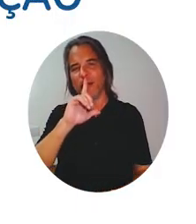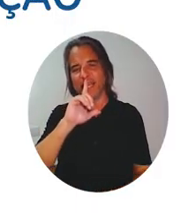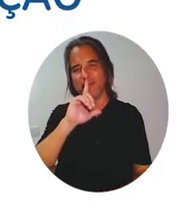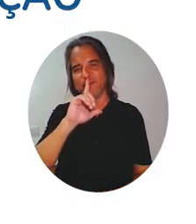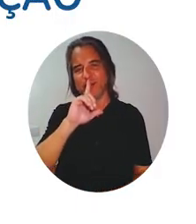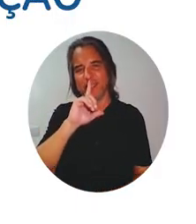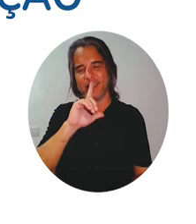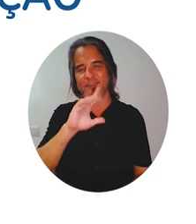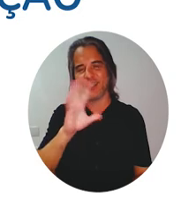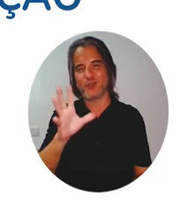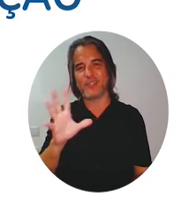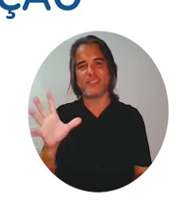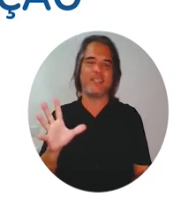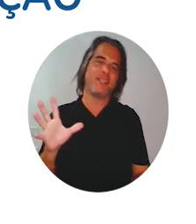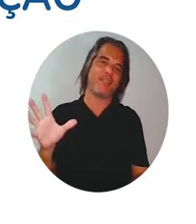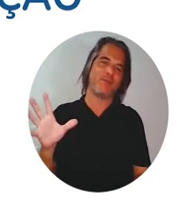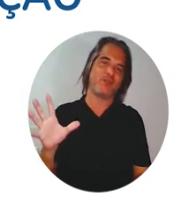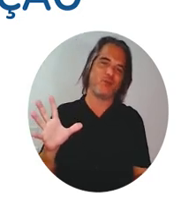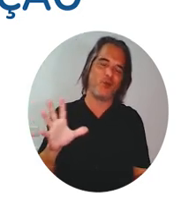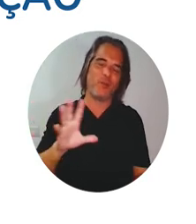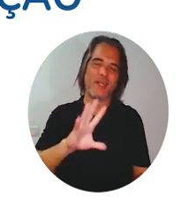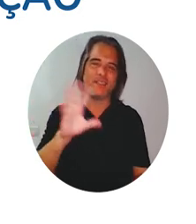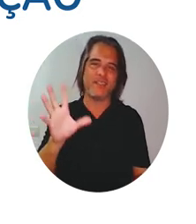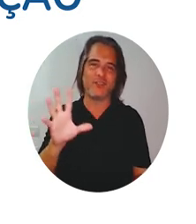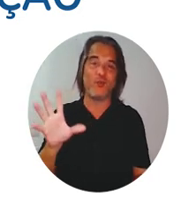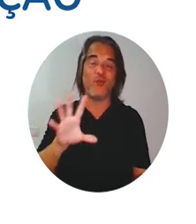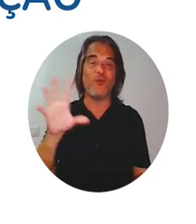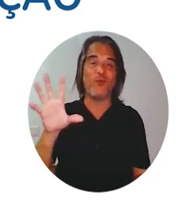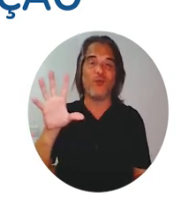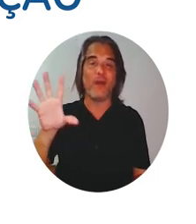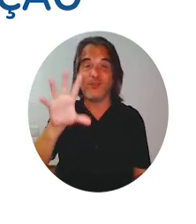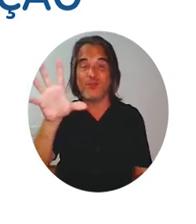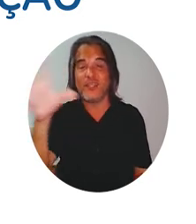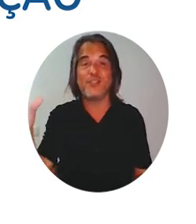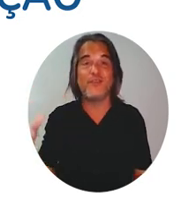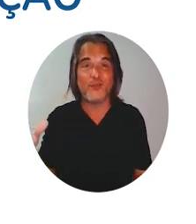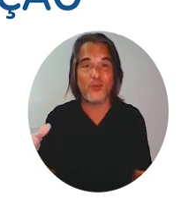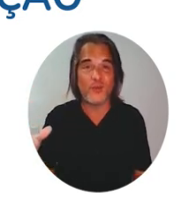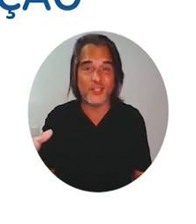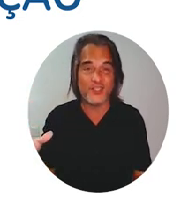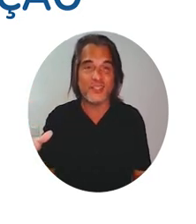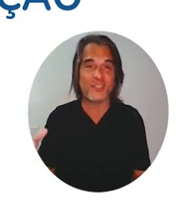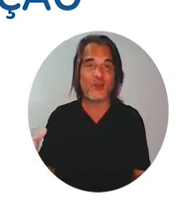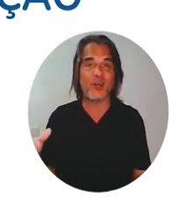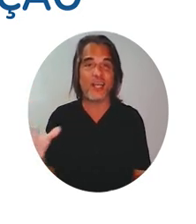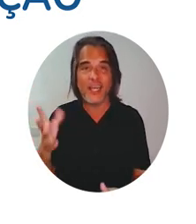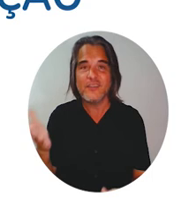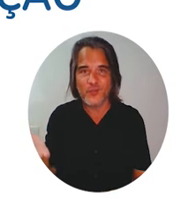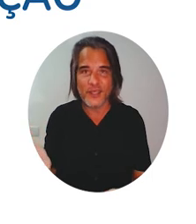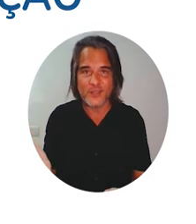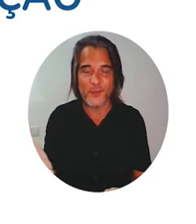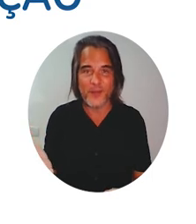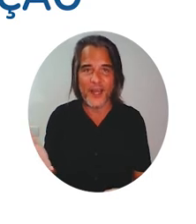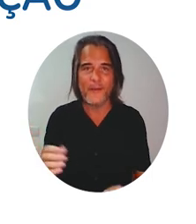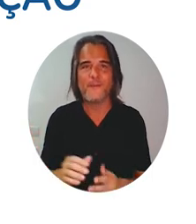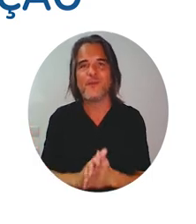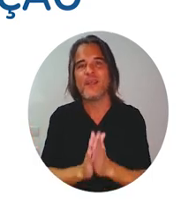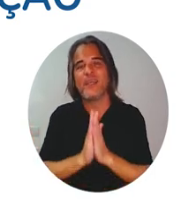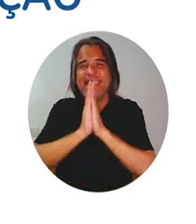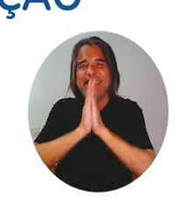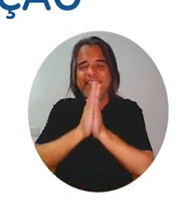Bom, para quem achou essas três etapas um pouco parecidas com o método científico, como a gente diz na escola, é isso mesmo.